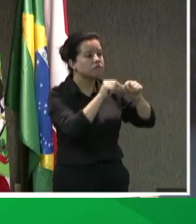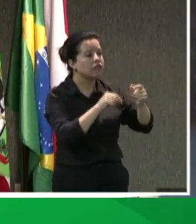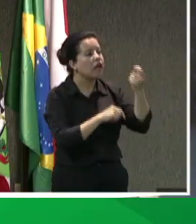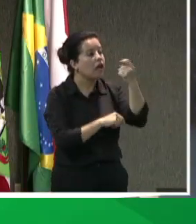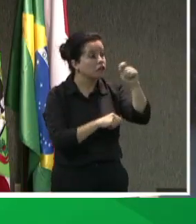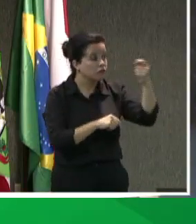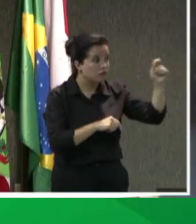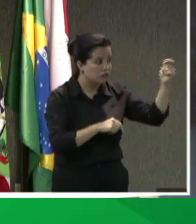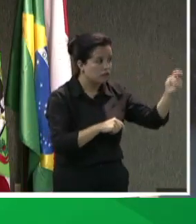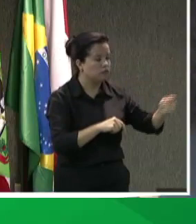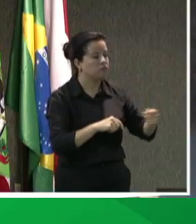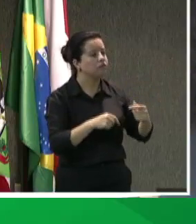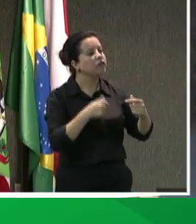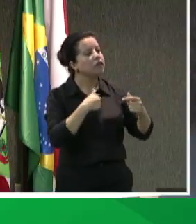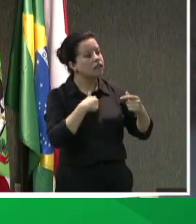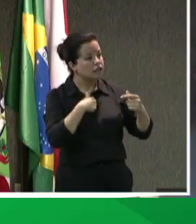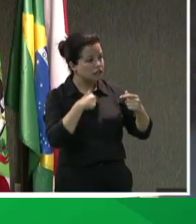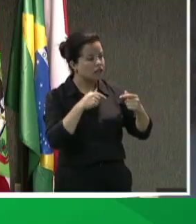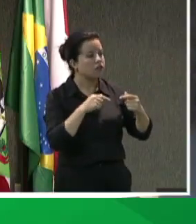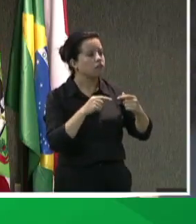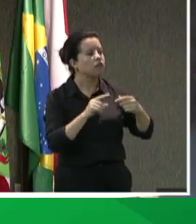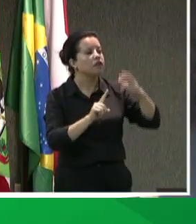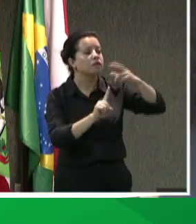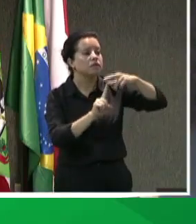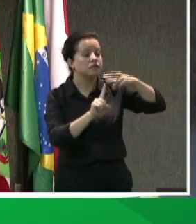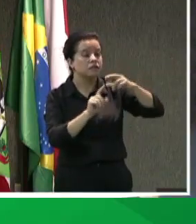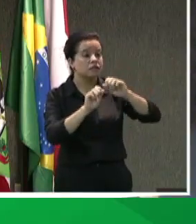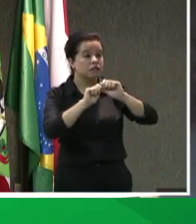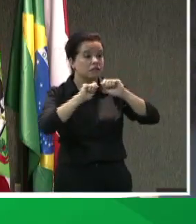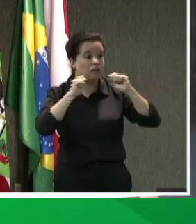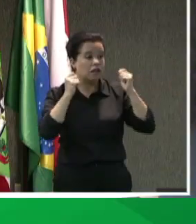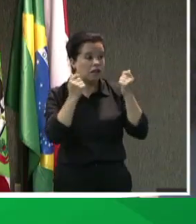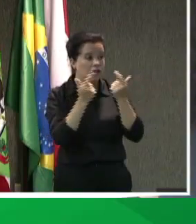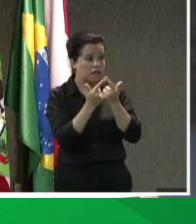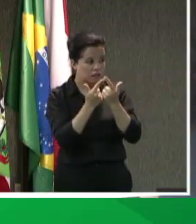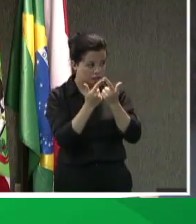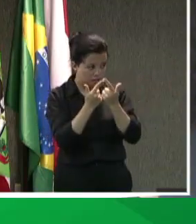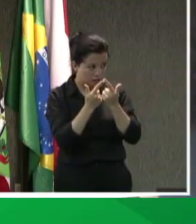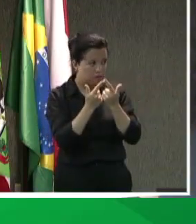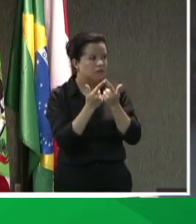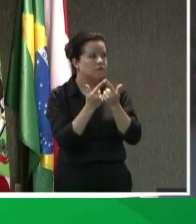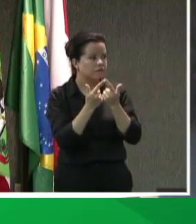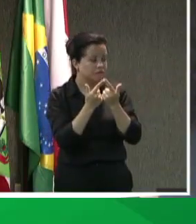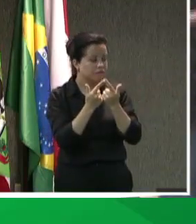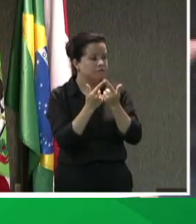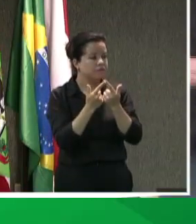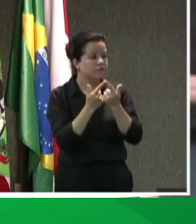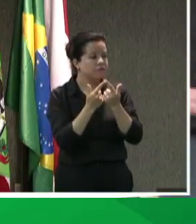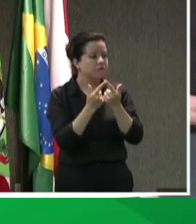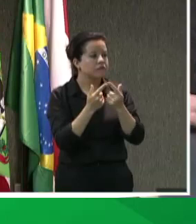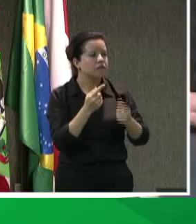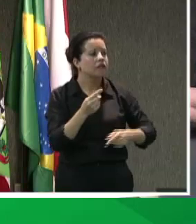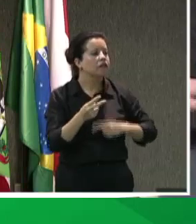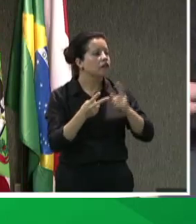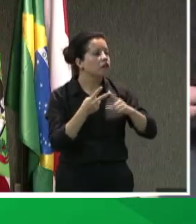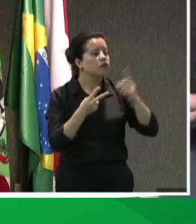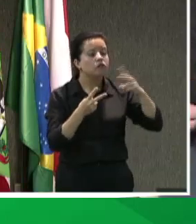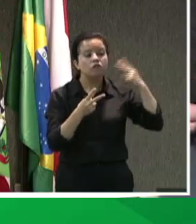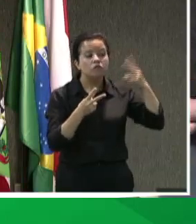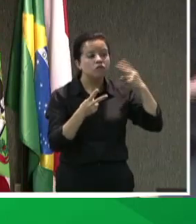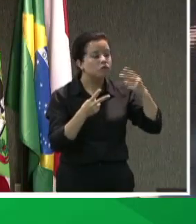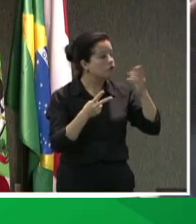eu representando a Assembleia Legislativa como proponente da audiência, o vereador, porque nós